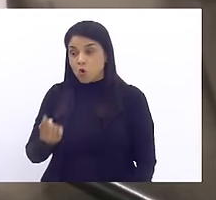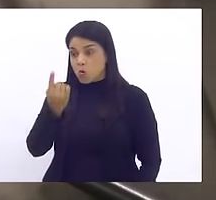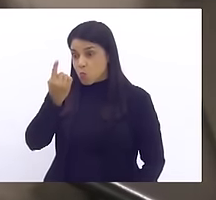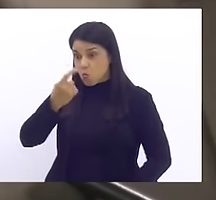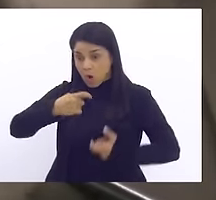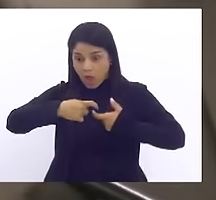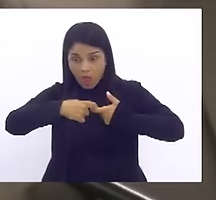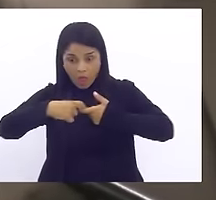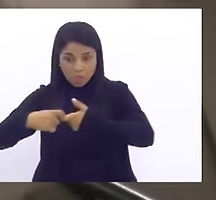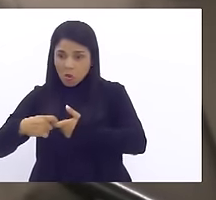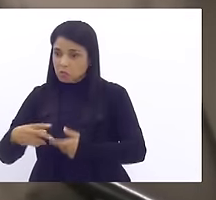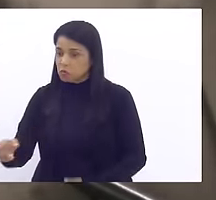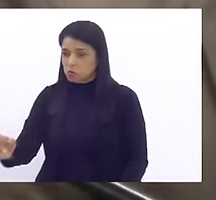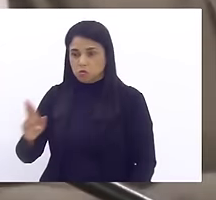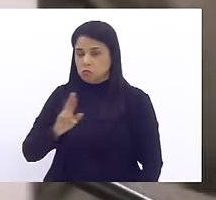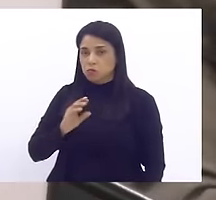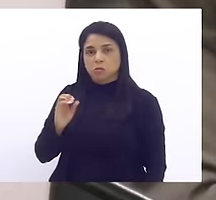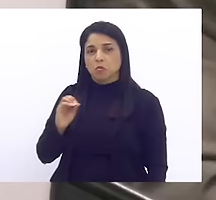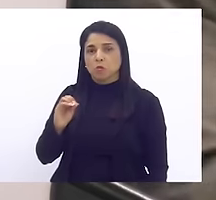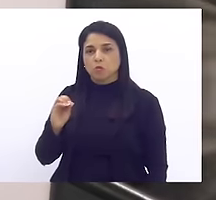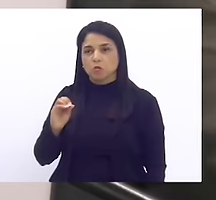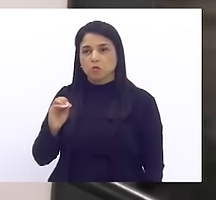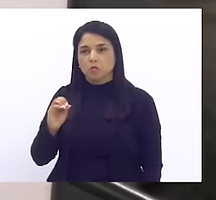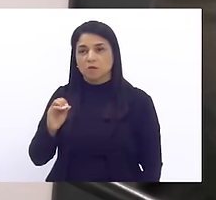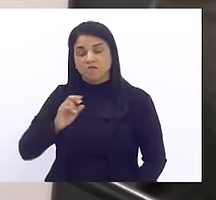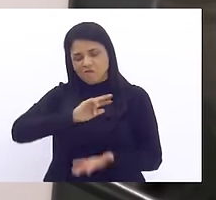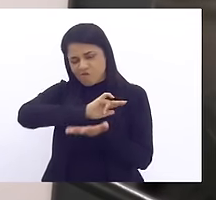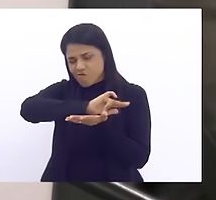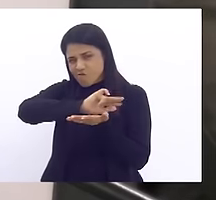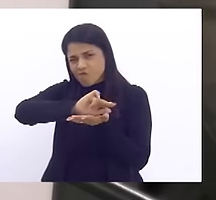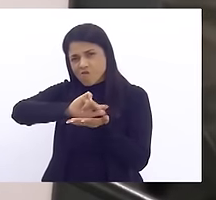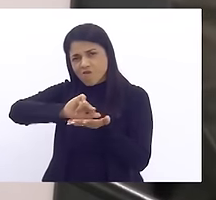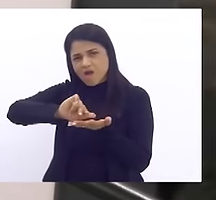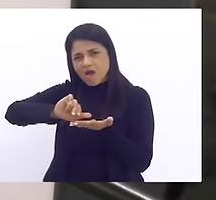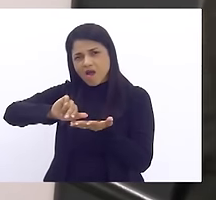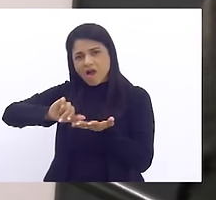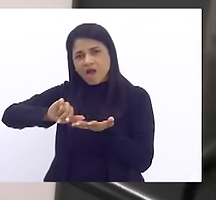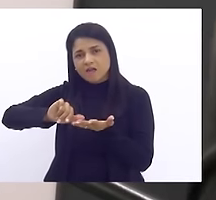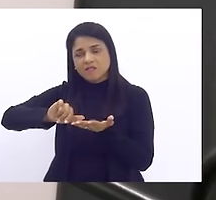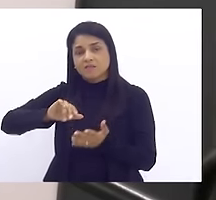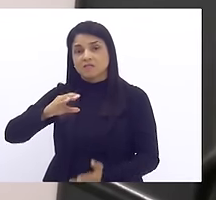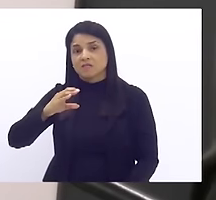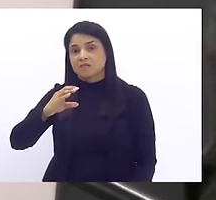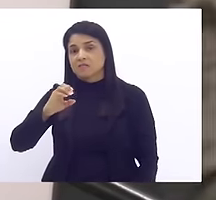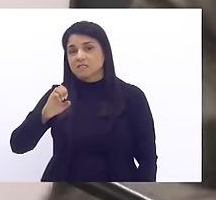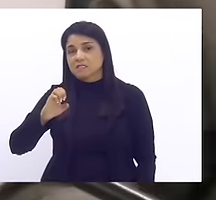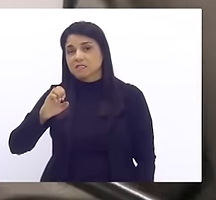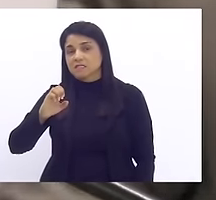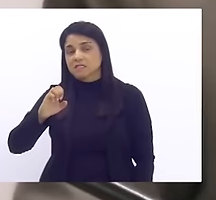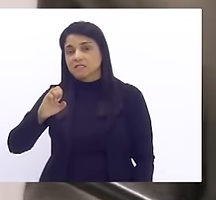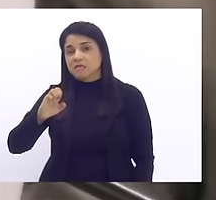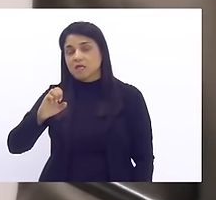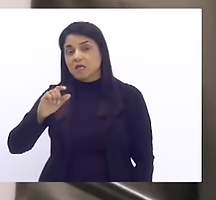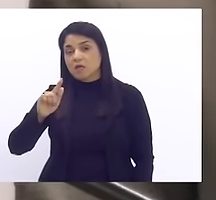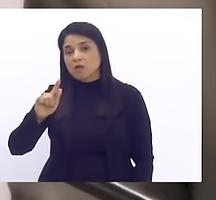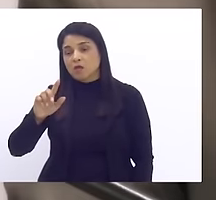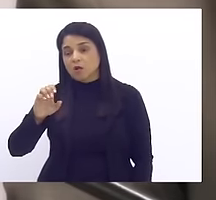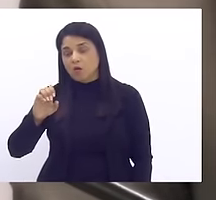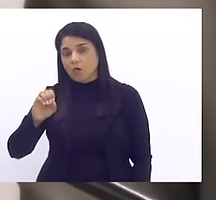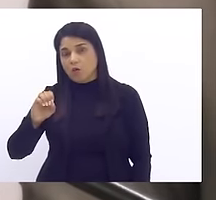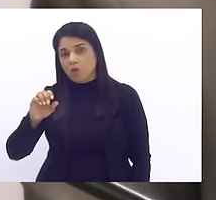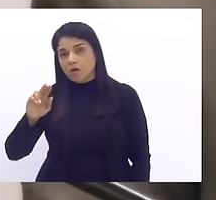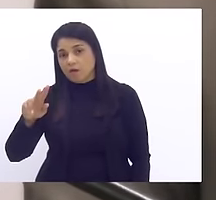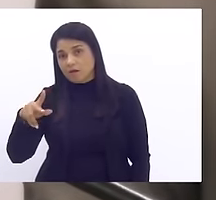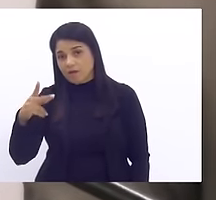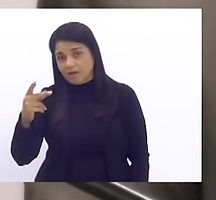quando operações são diversos vai Cegonhas Então vou responder o senhor